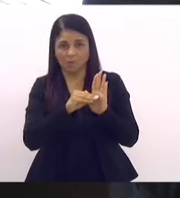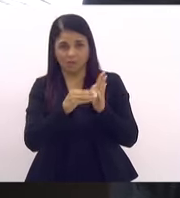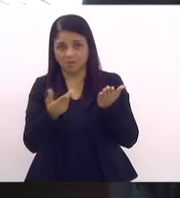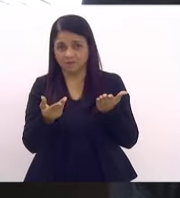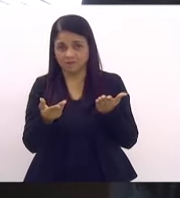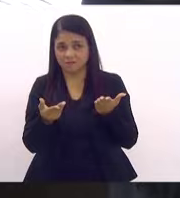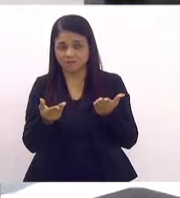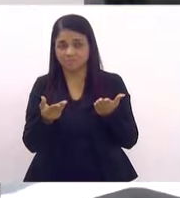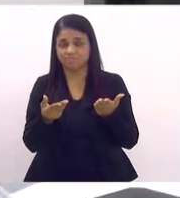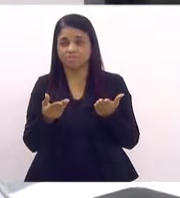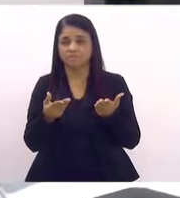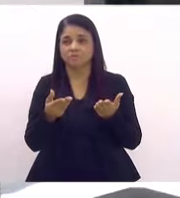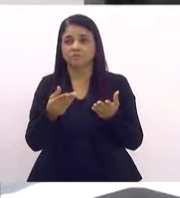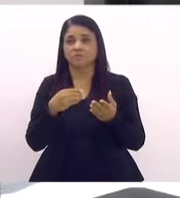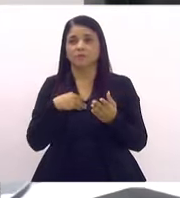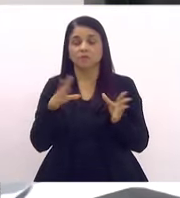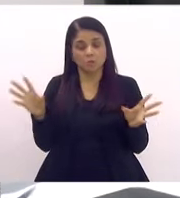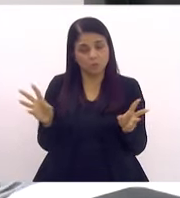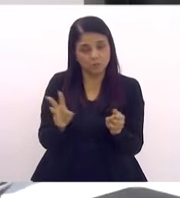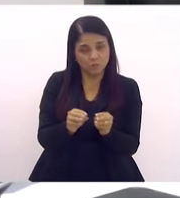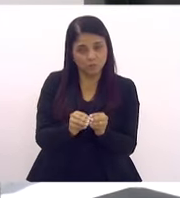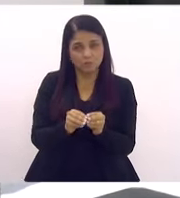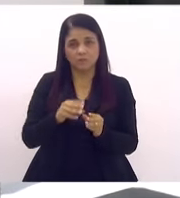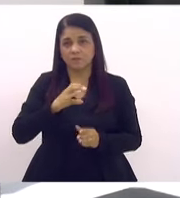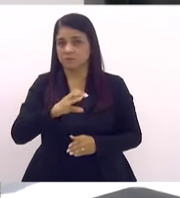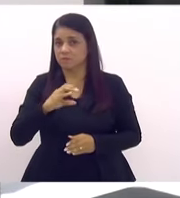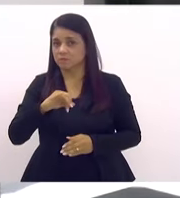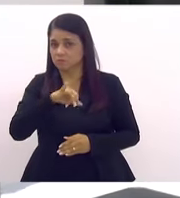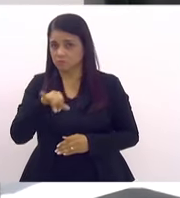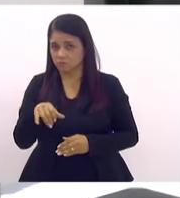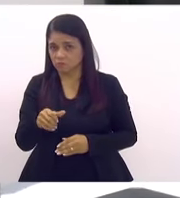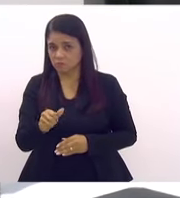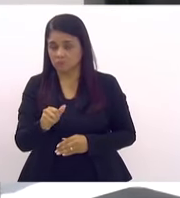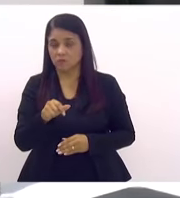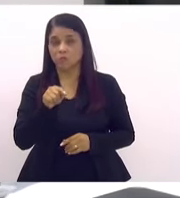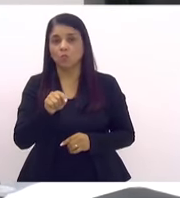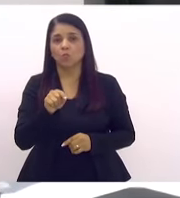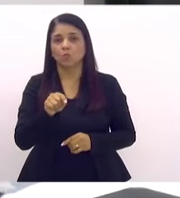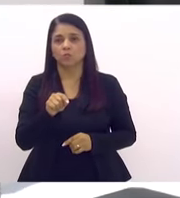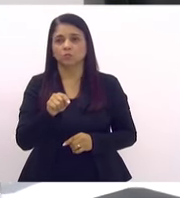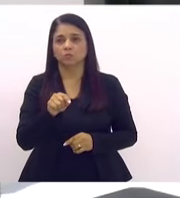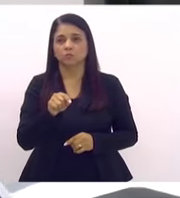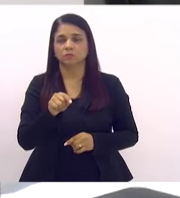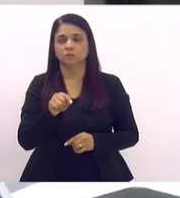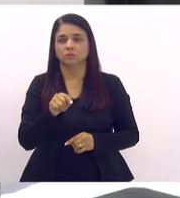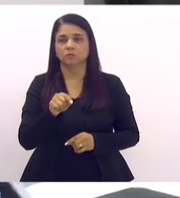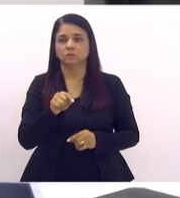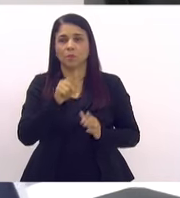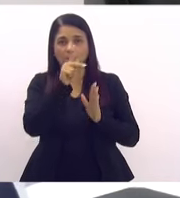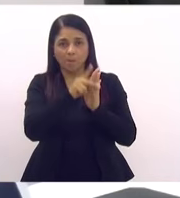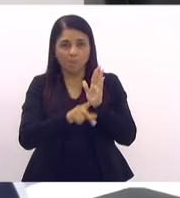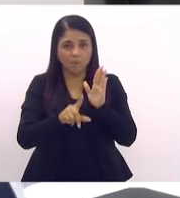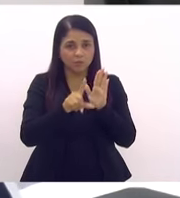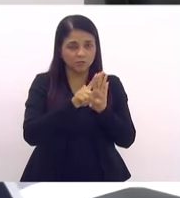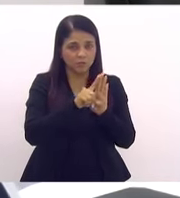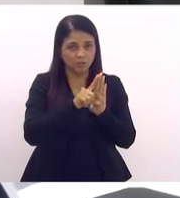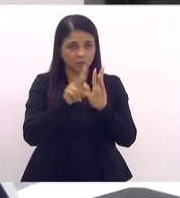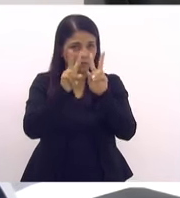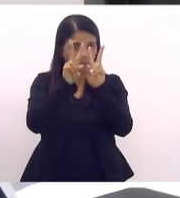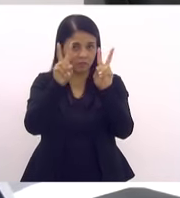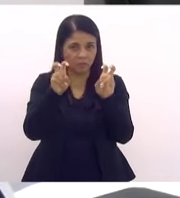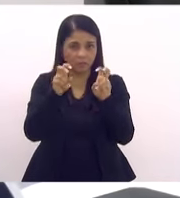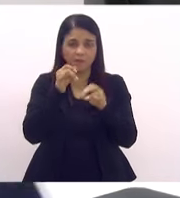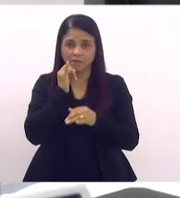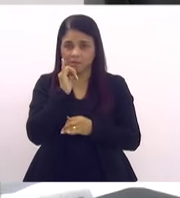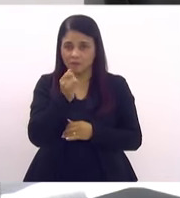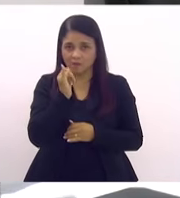A gente tem uma súmula da CCJ, inclusive, que quando se trata de projeto que versa sobre